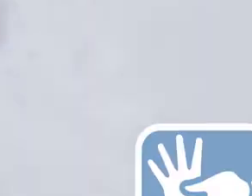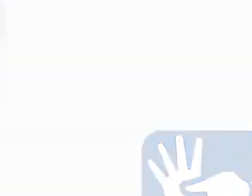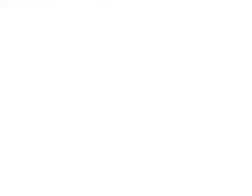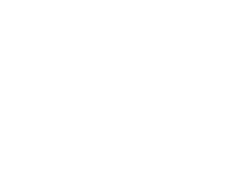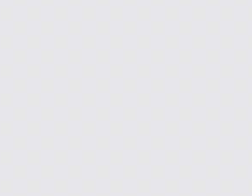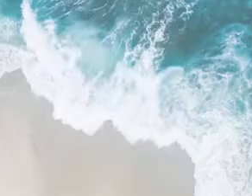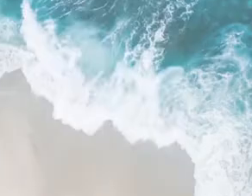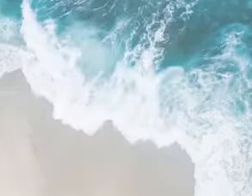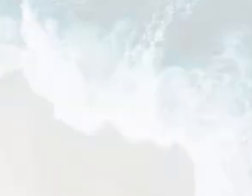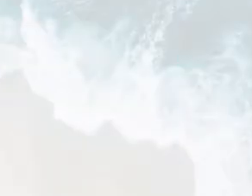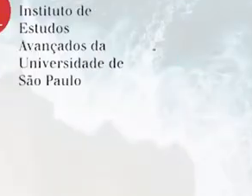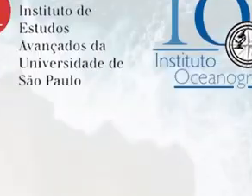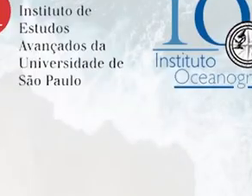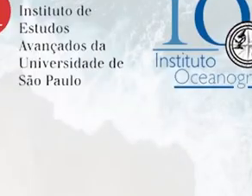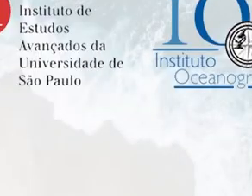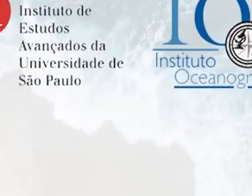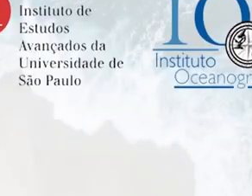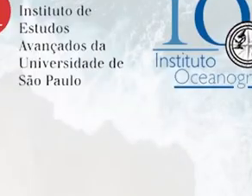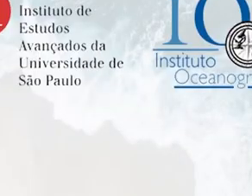E aí